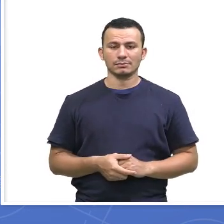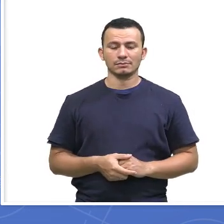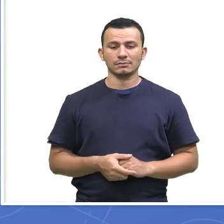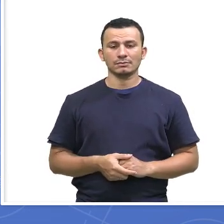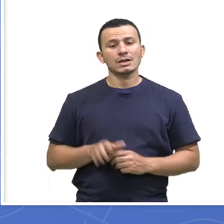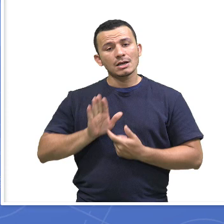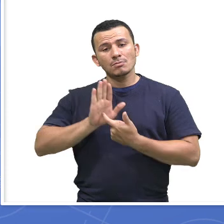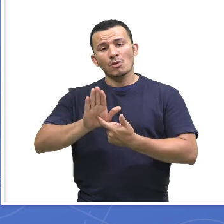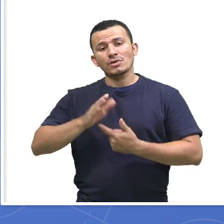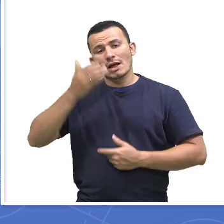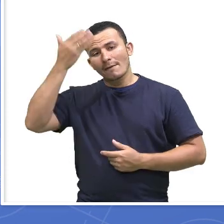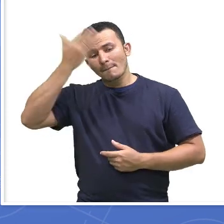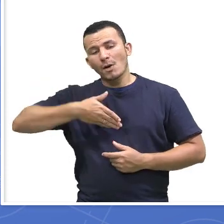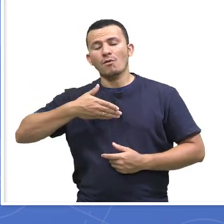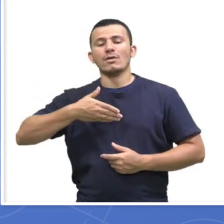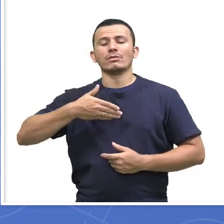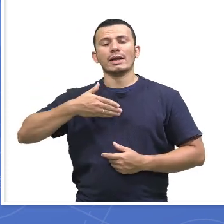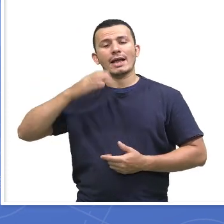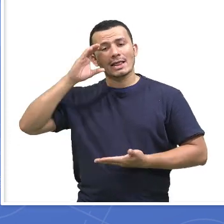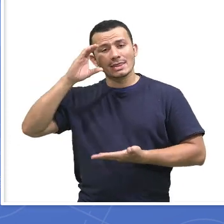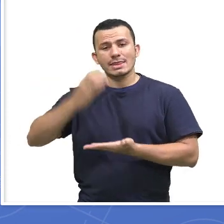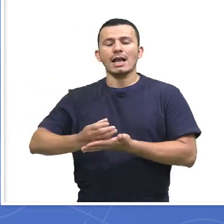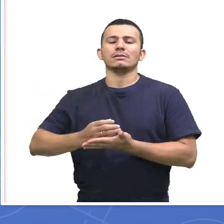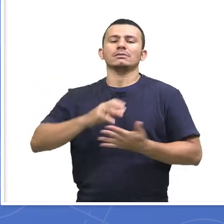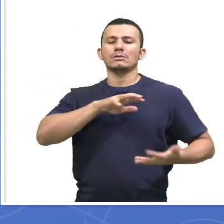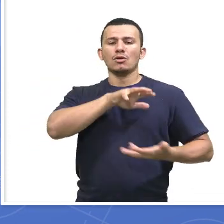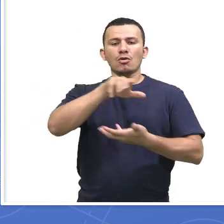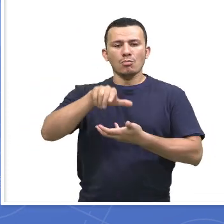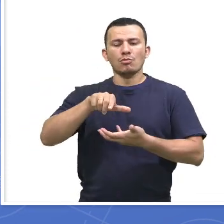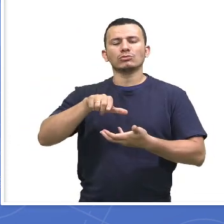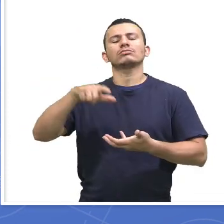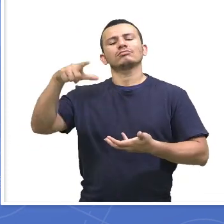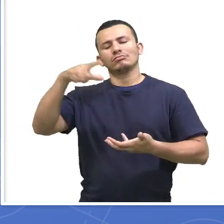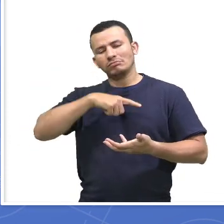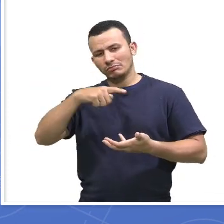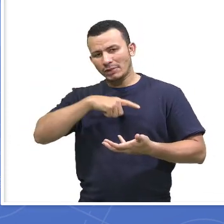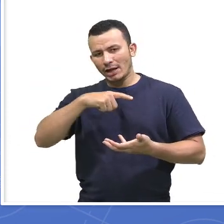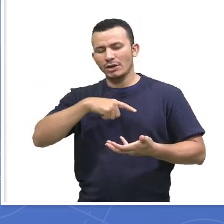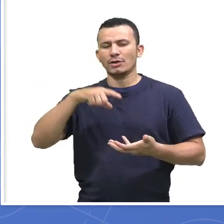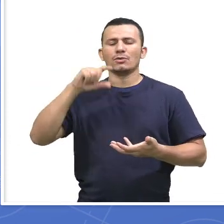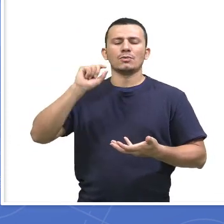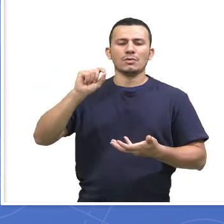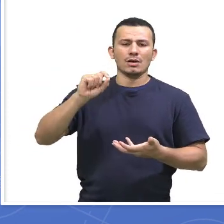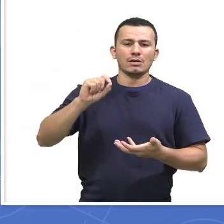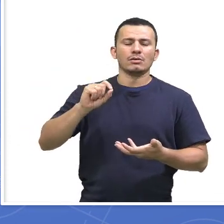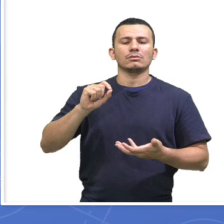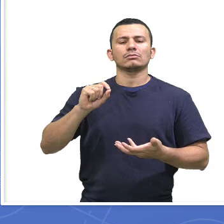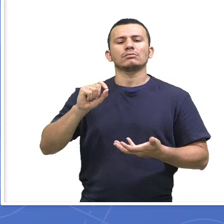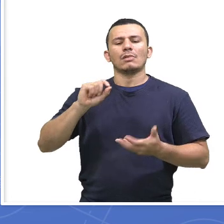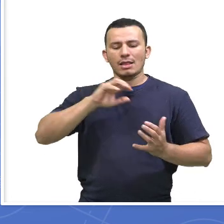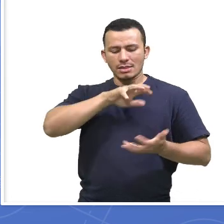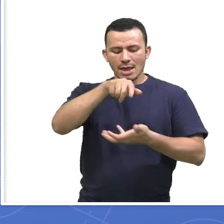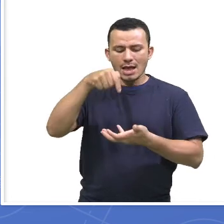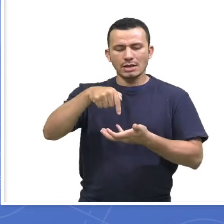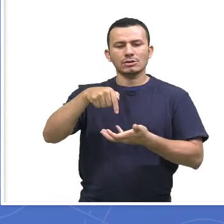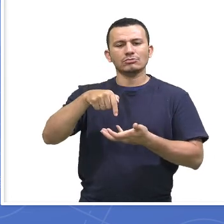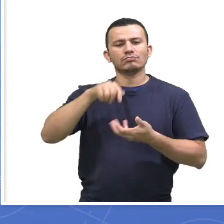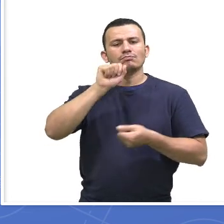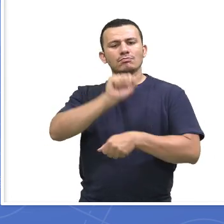Comprovar a tese de um universo geocêntrico. Geocêntrico é o quê? A Terra no centro,